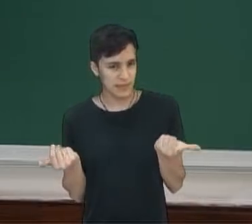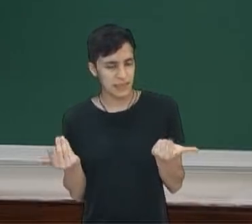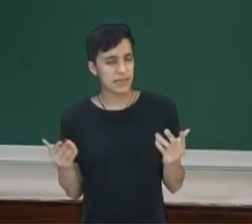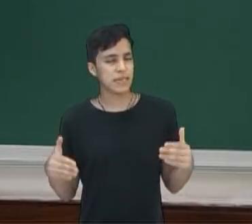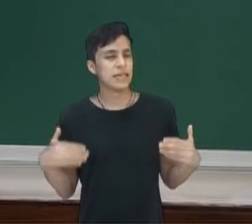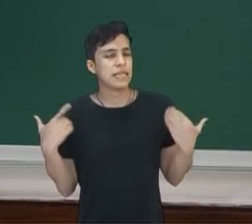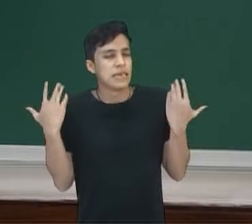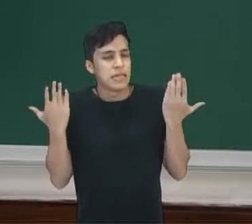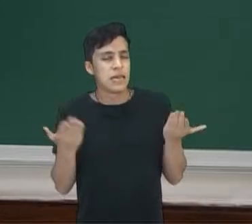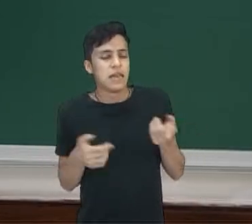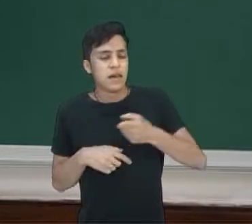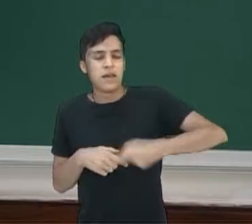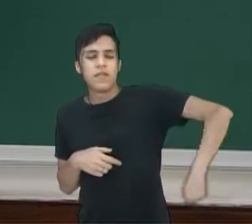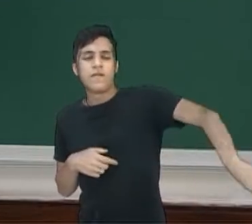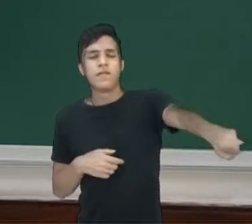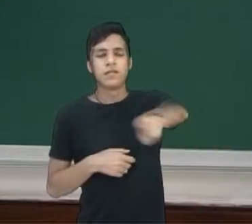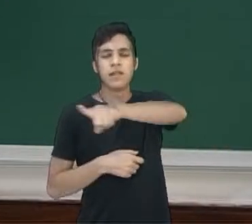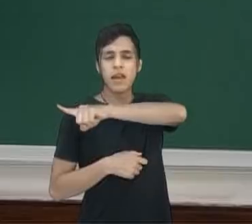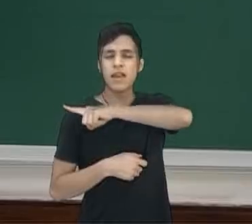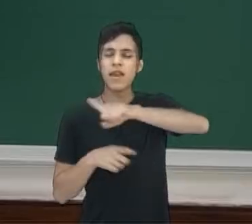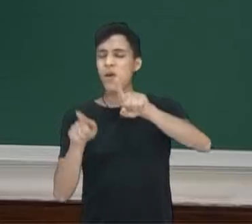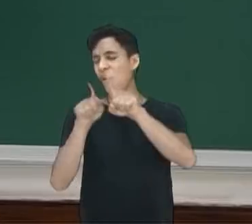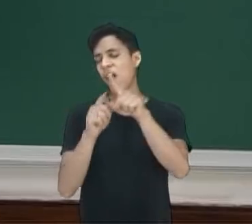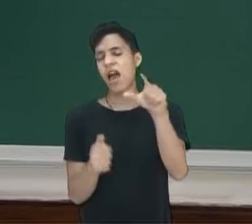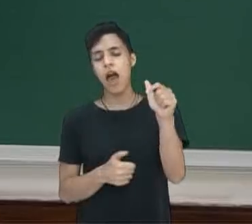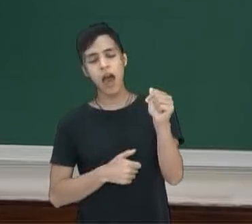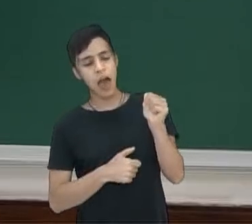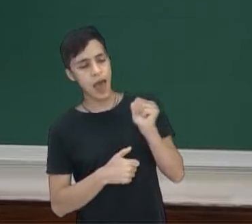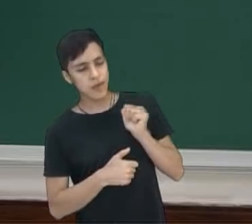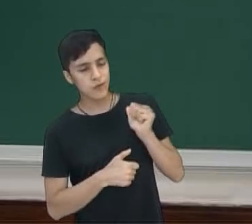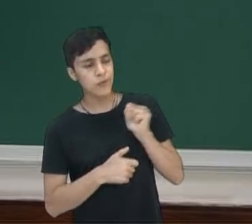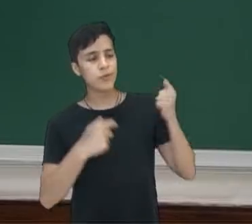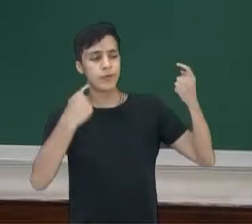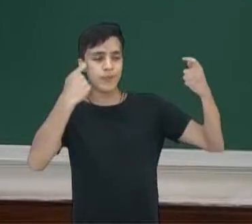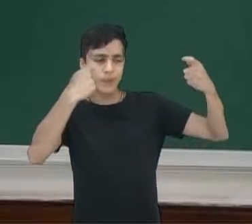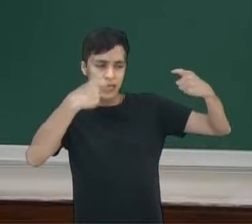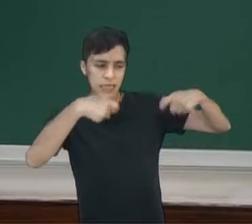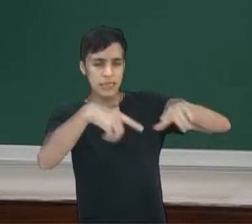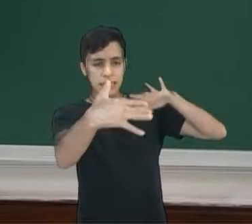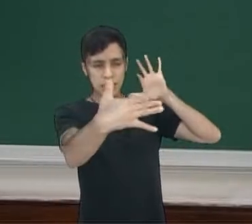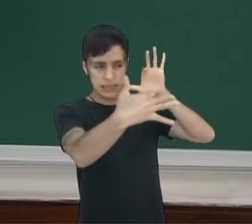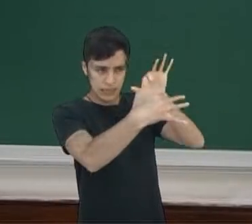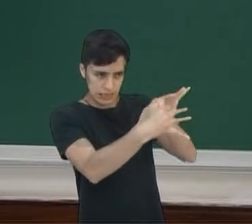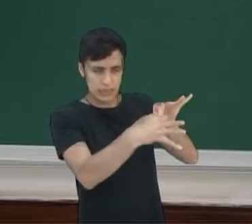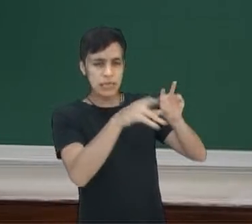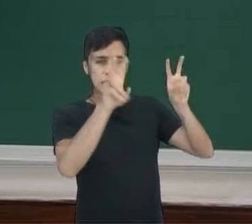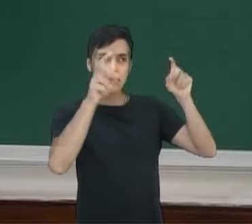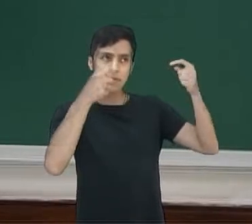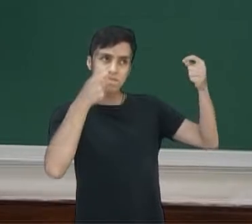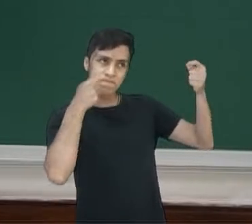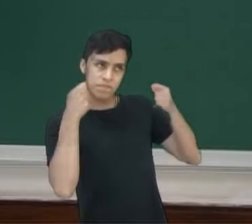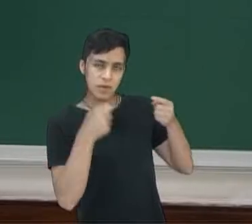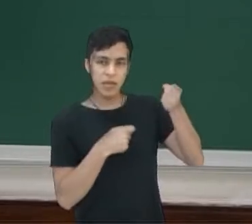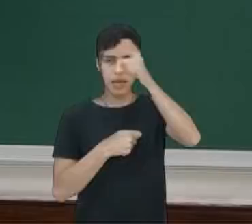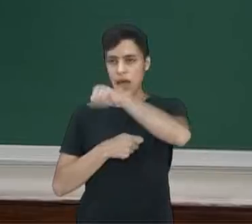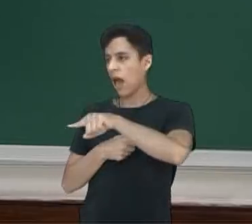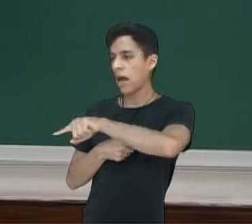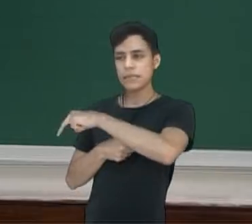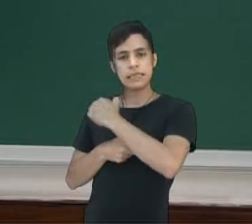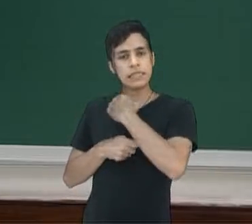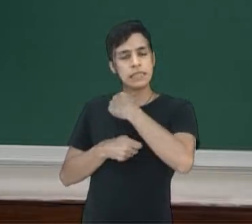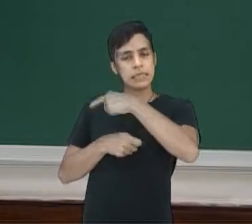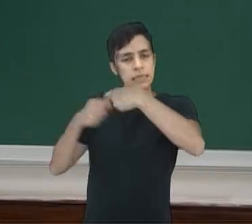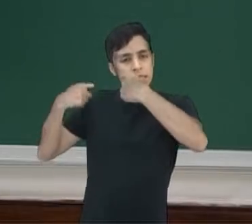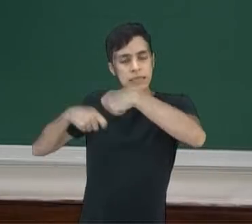então, quais são as atitudes que a gente deve e não deve ter a respeito, né, dessa homeostase, desse equilíbrio